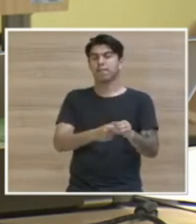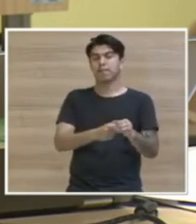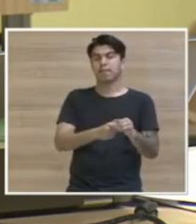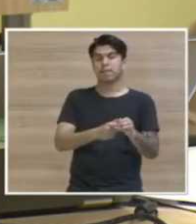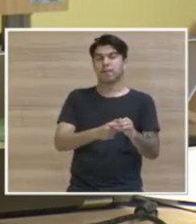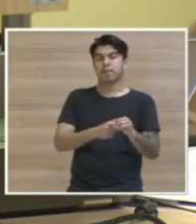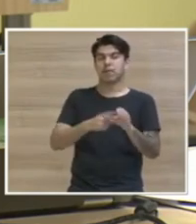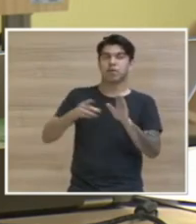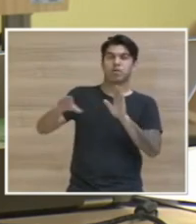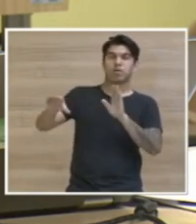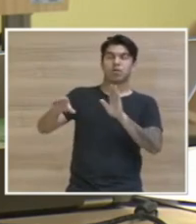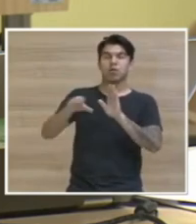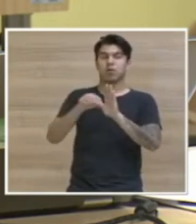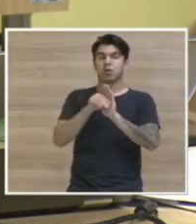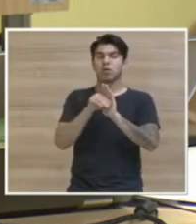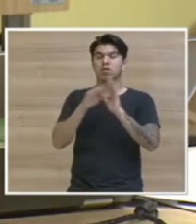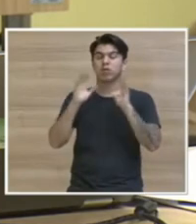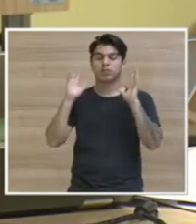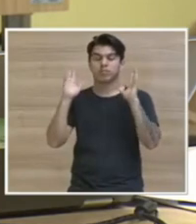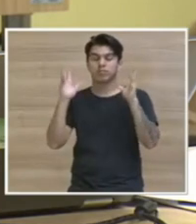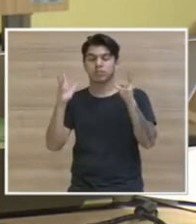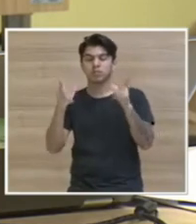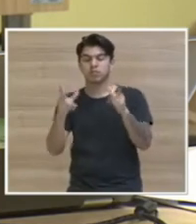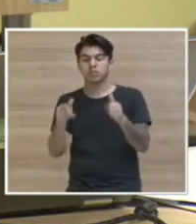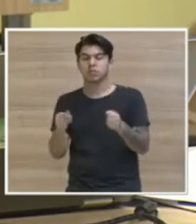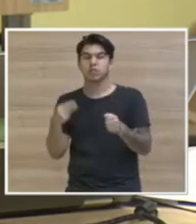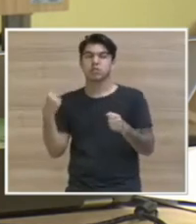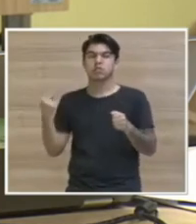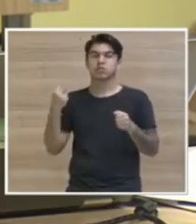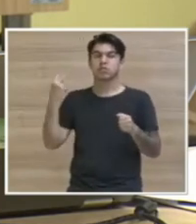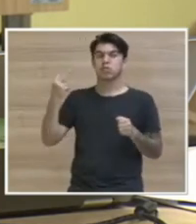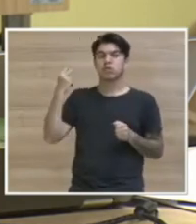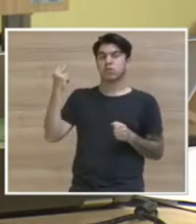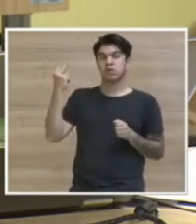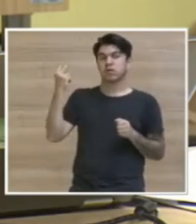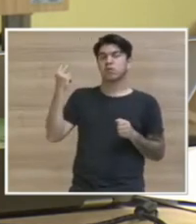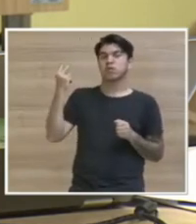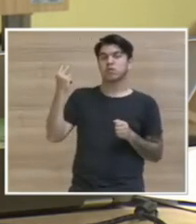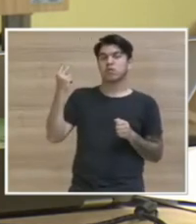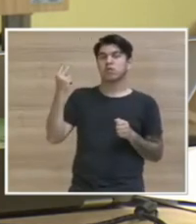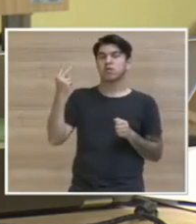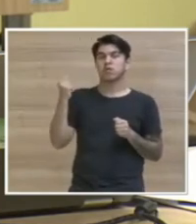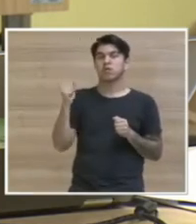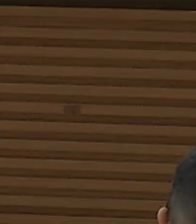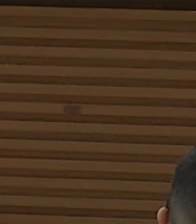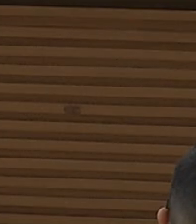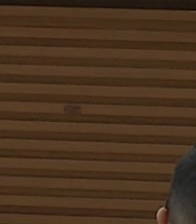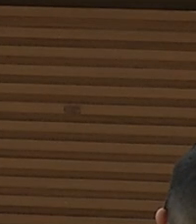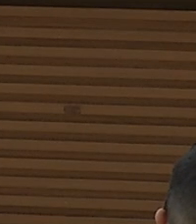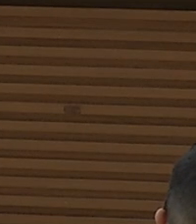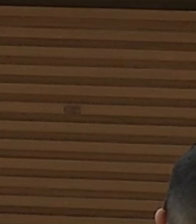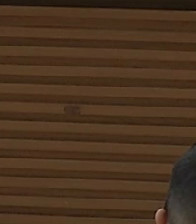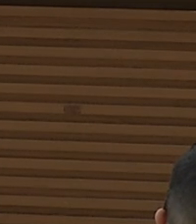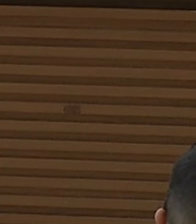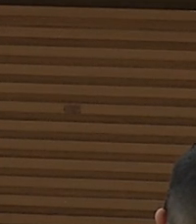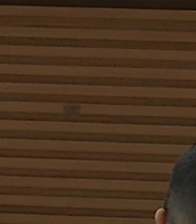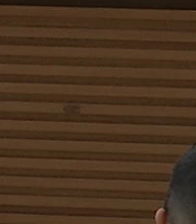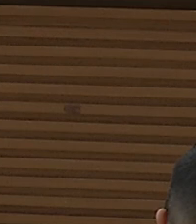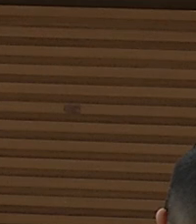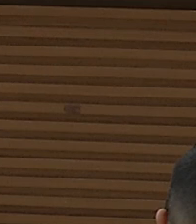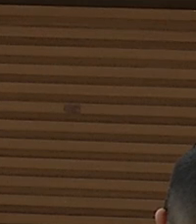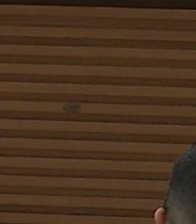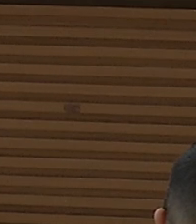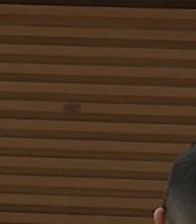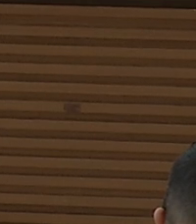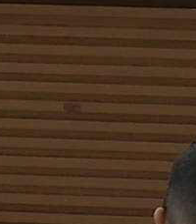estar arrecadando todos aqueles valores que estão aí em débito. Para o presidente do Legislativo,